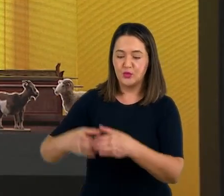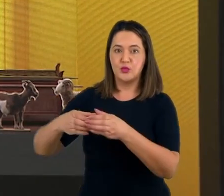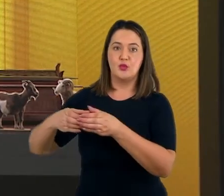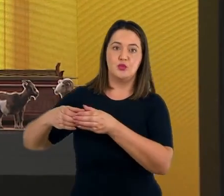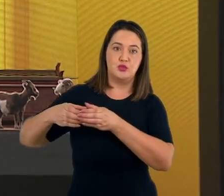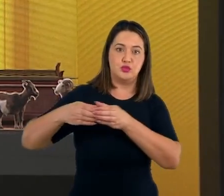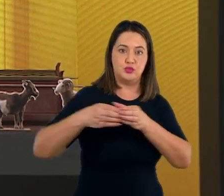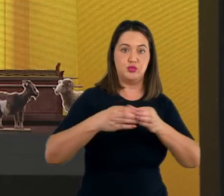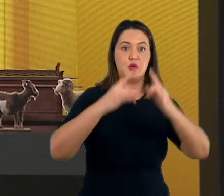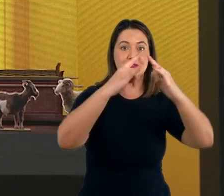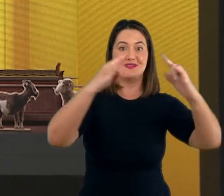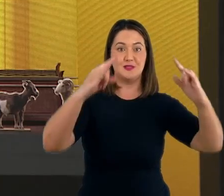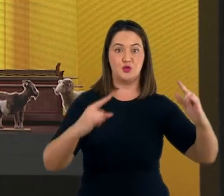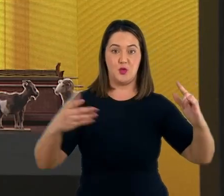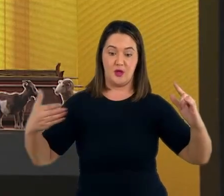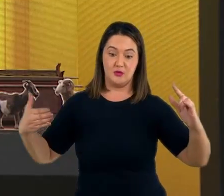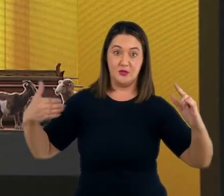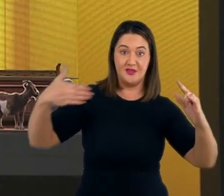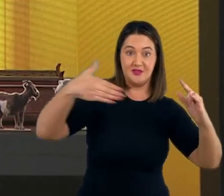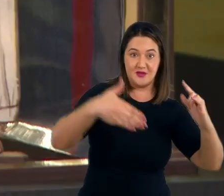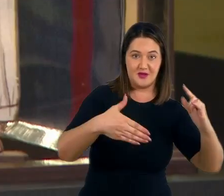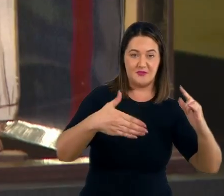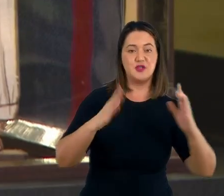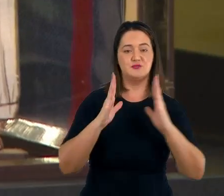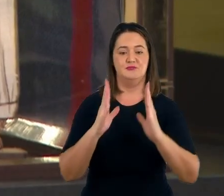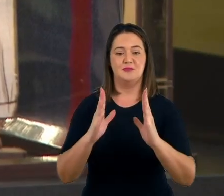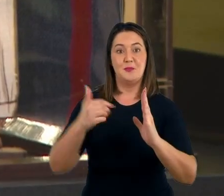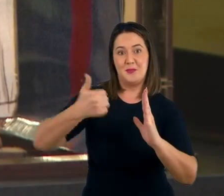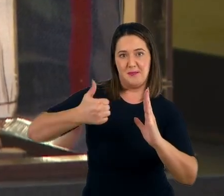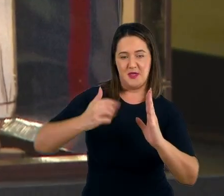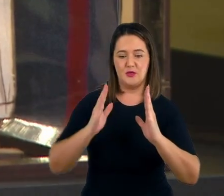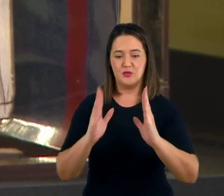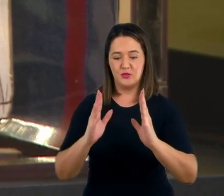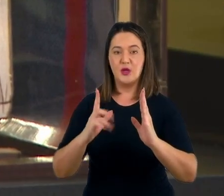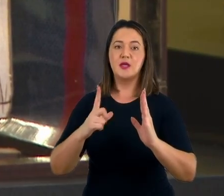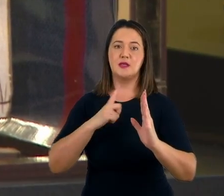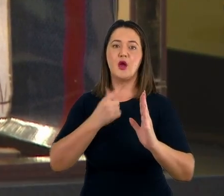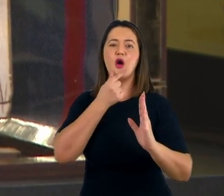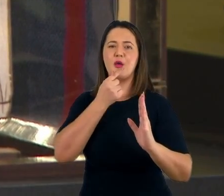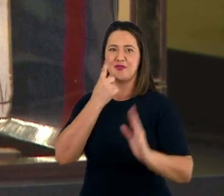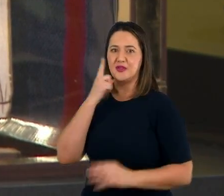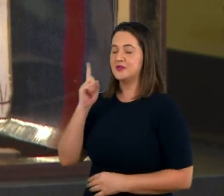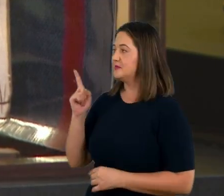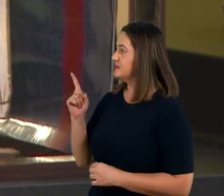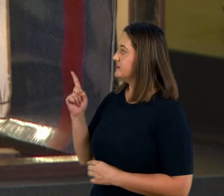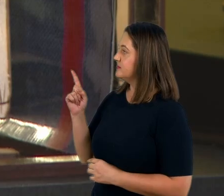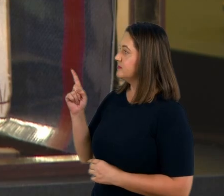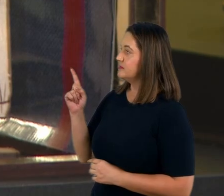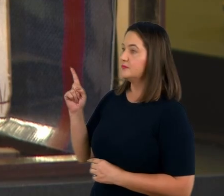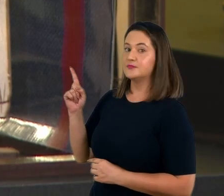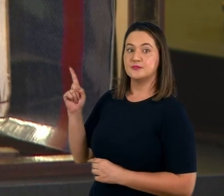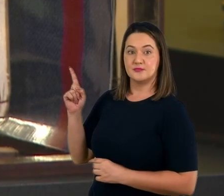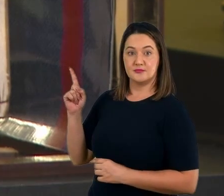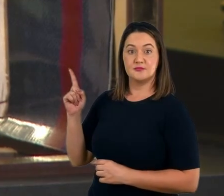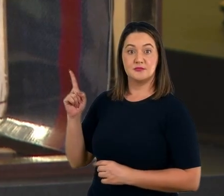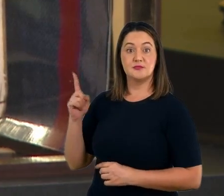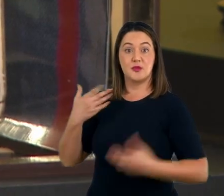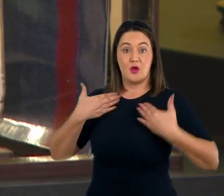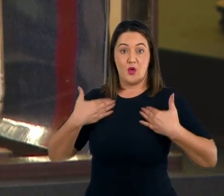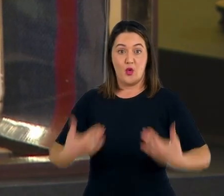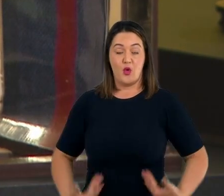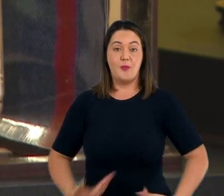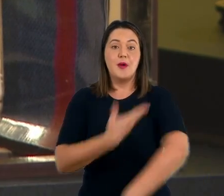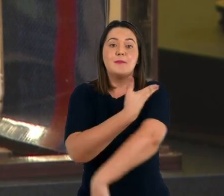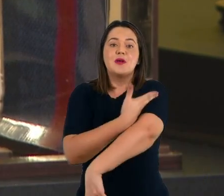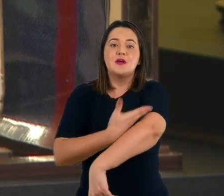santuário. Eu tenho aqui, no primeiro cômodo do santuário, no lugar santo, um levita, um sacerdote com as suas roupas, as suas